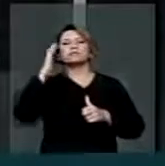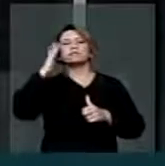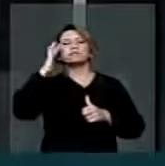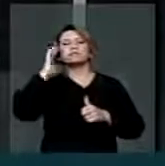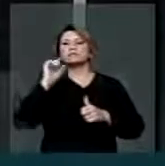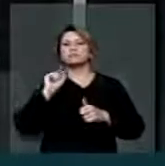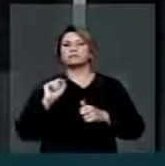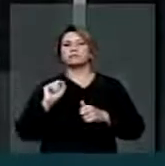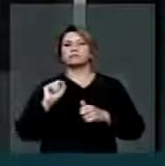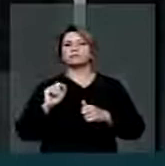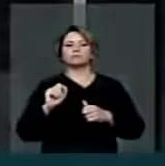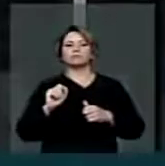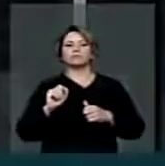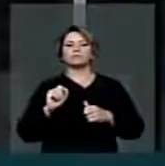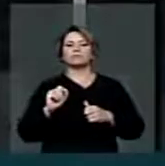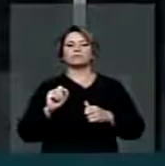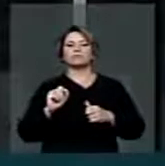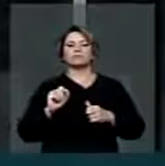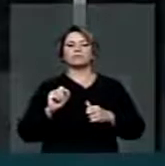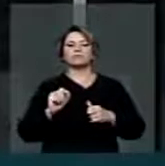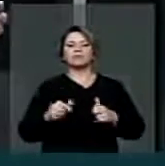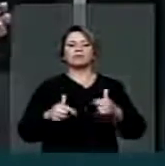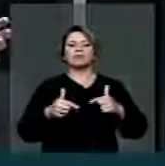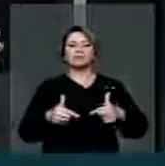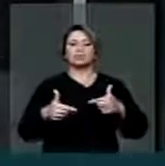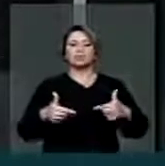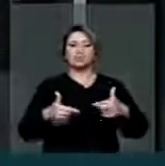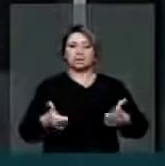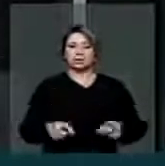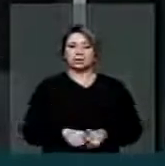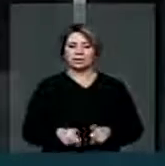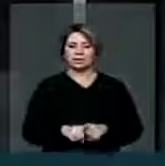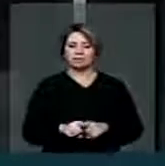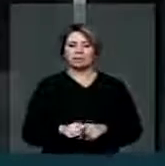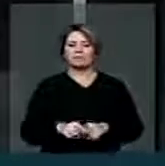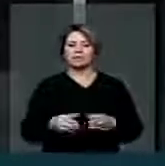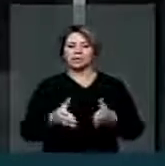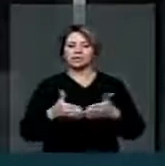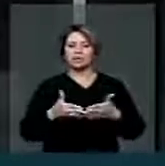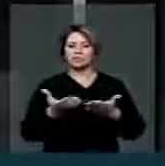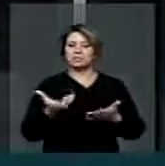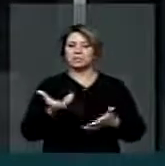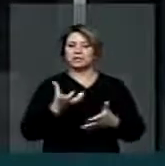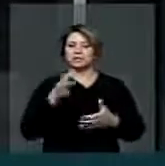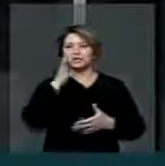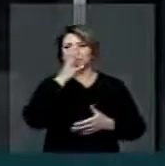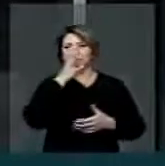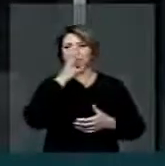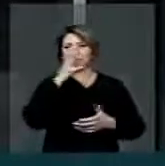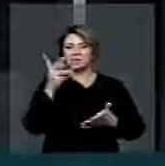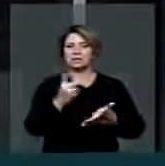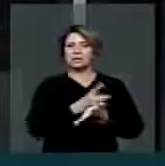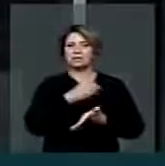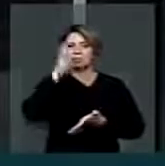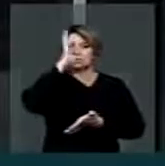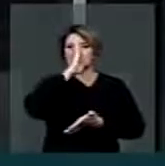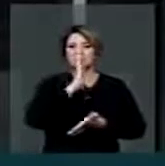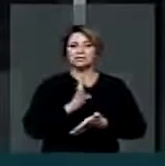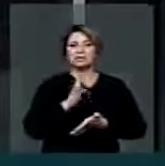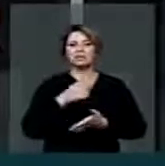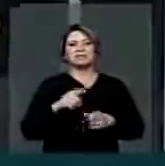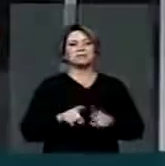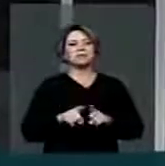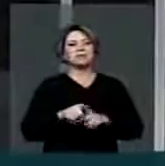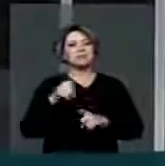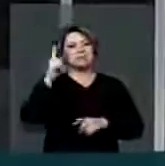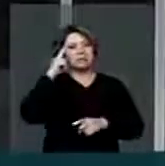que este movimento, esta mobilização que nós estamos assistindo no Brasil, ela não